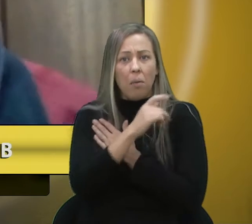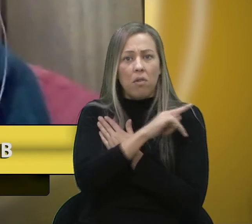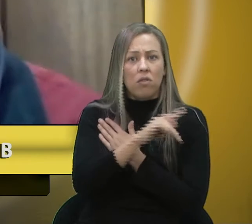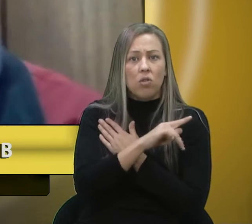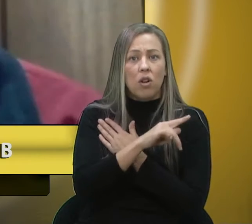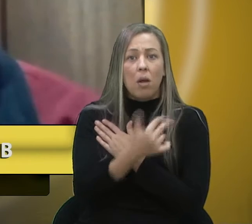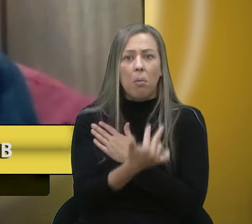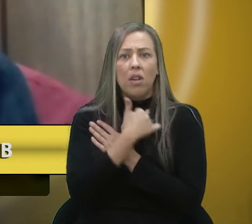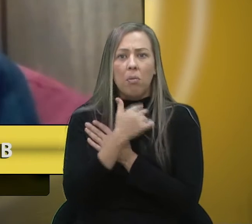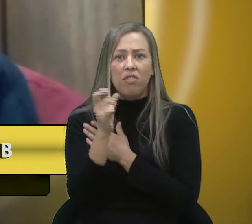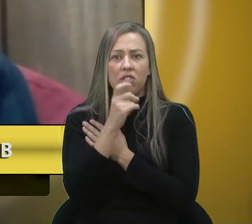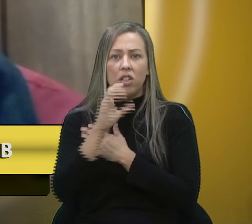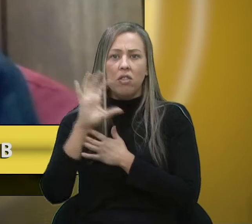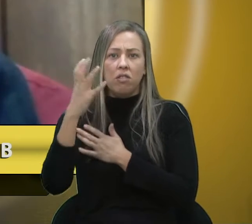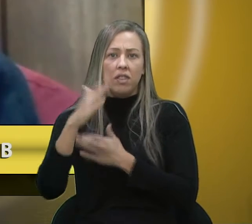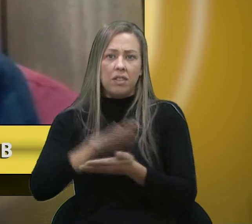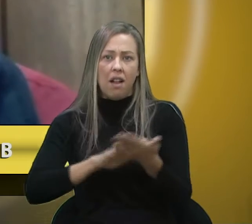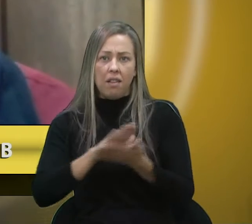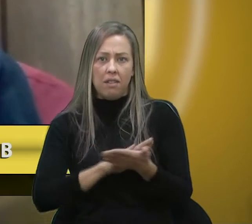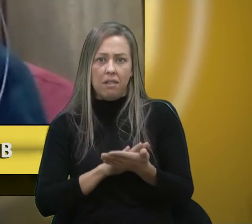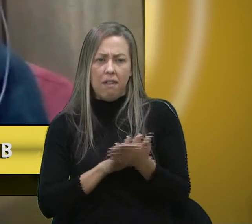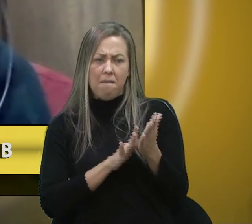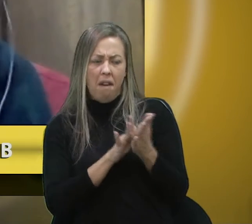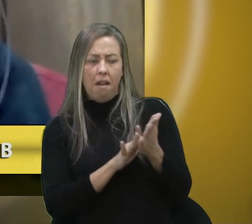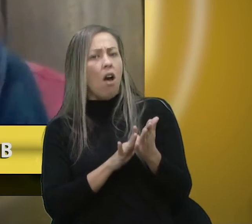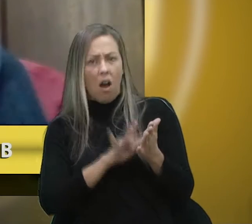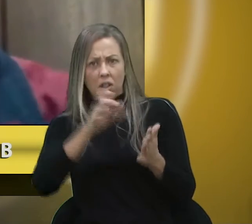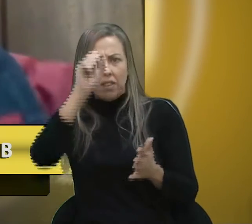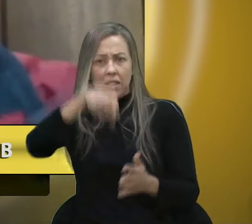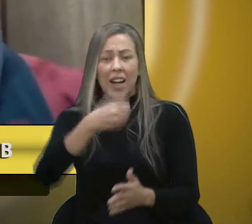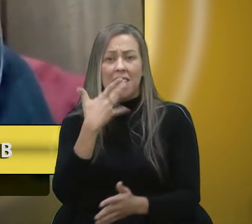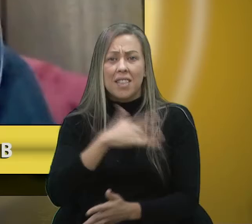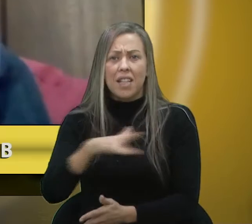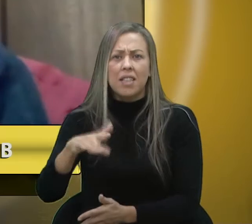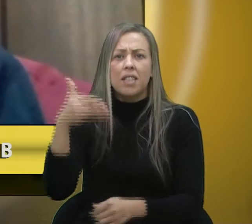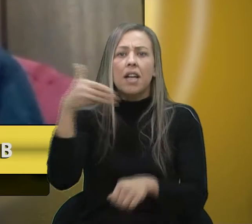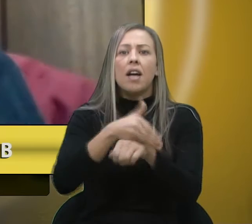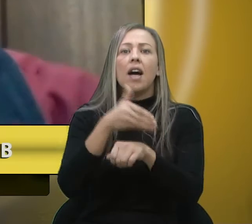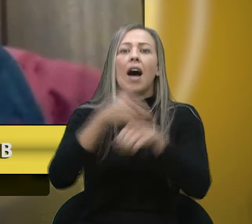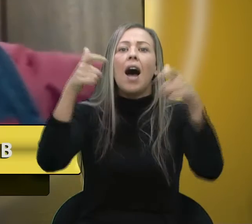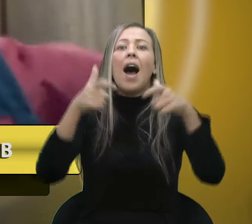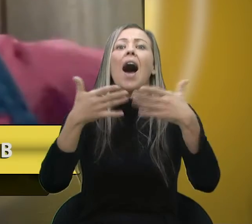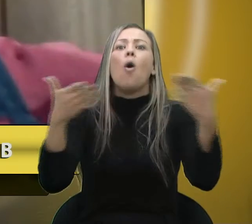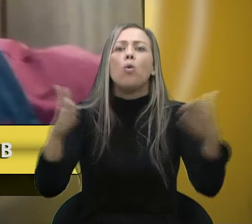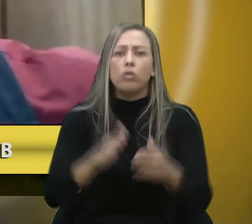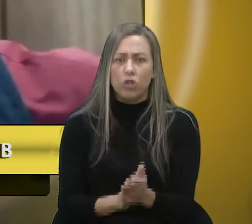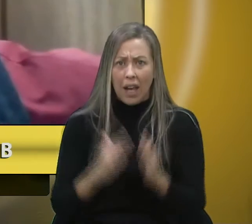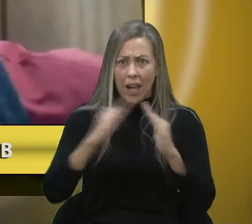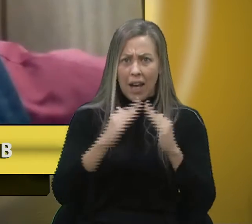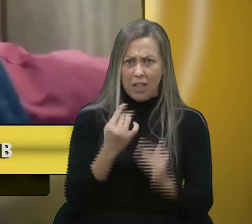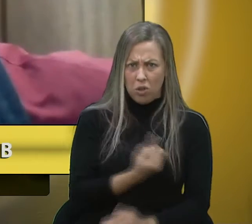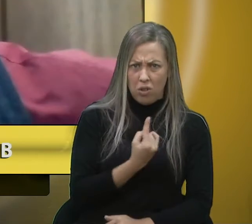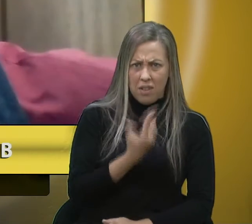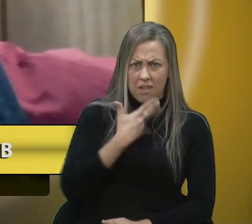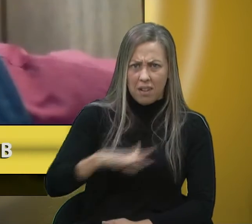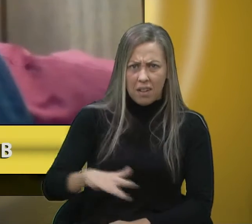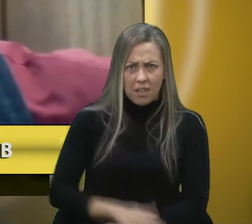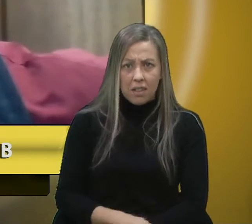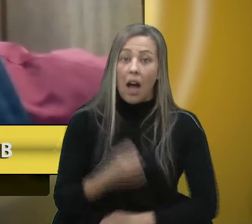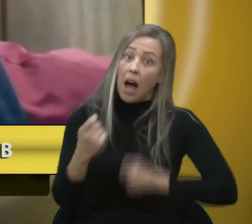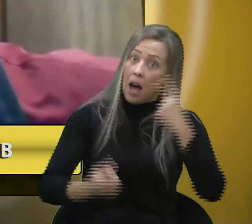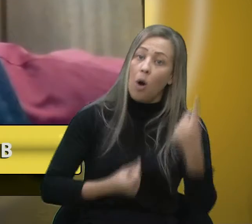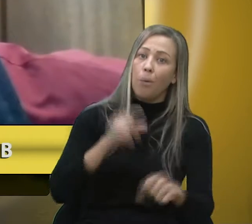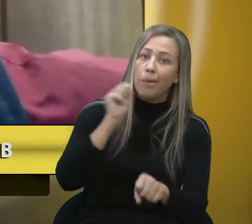sol com a peneira aqui. Ou vocês acham que as crianças que não estão indo para aula hoje estão ficando aonde? Em casa sozinha? Algumas